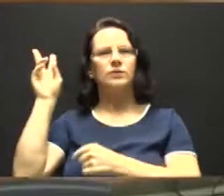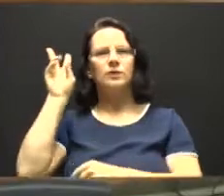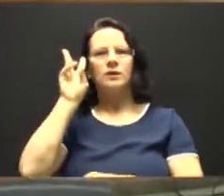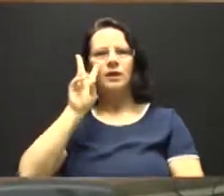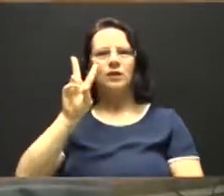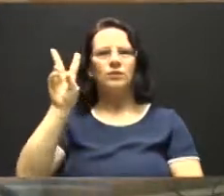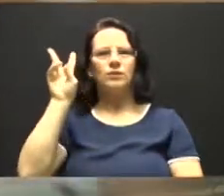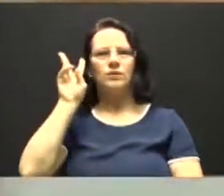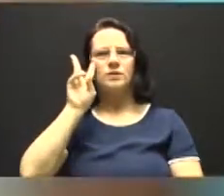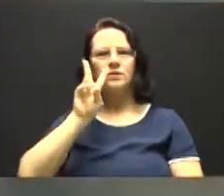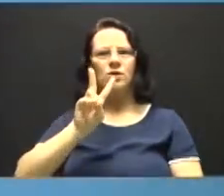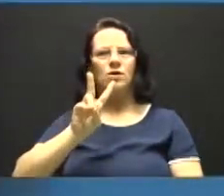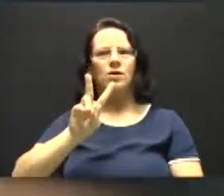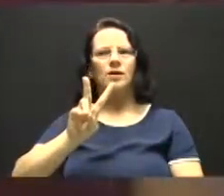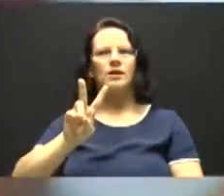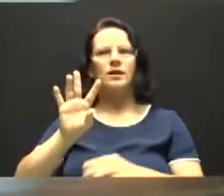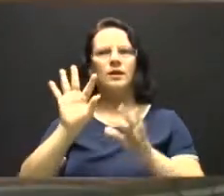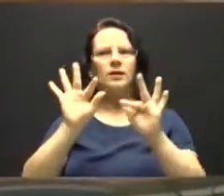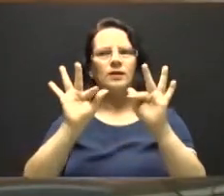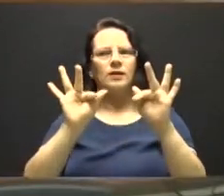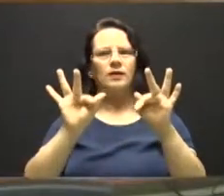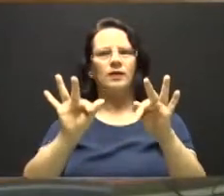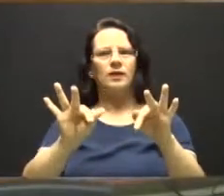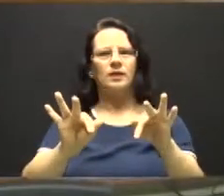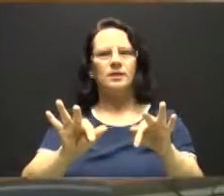a história